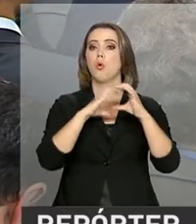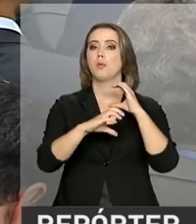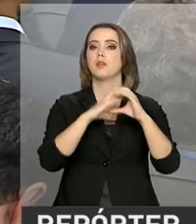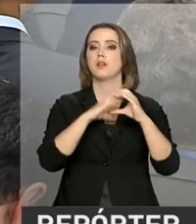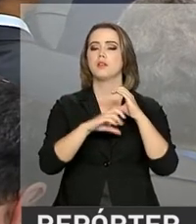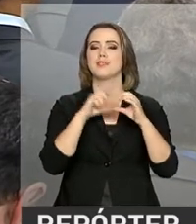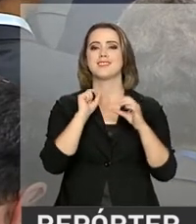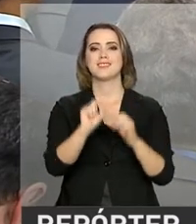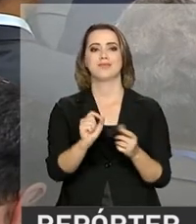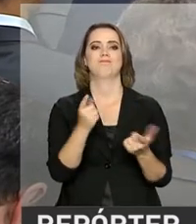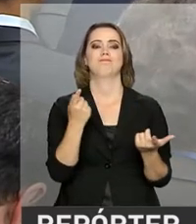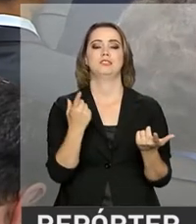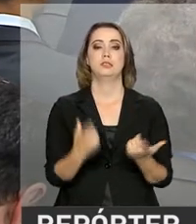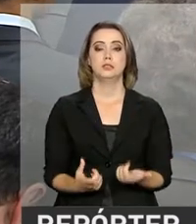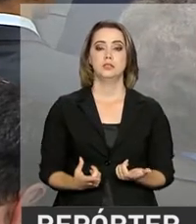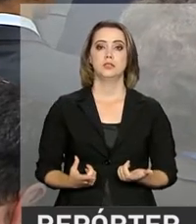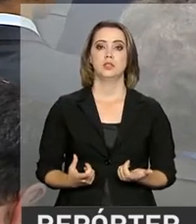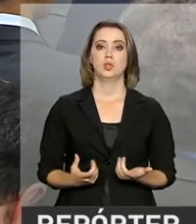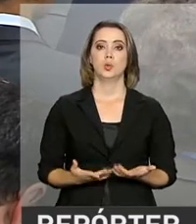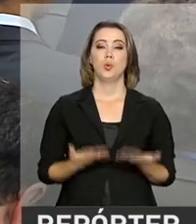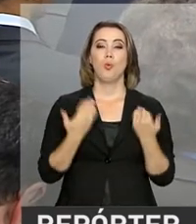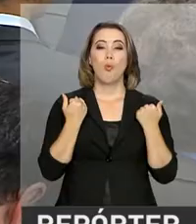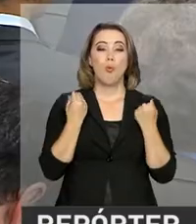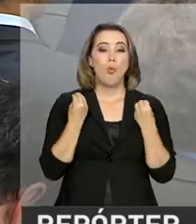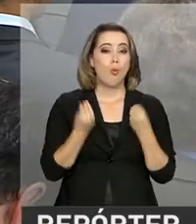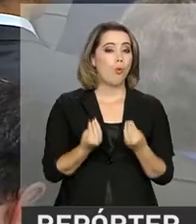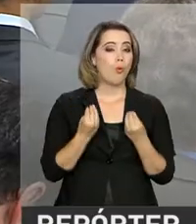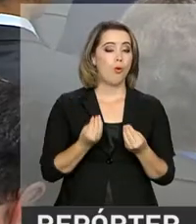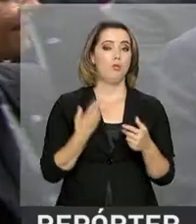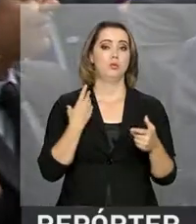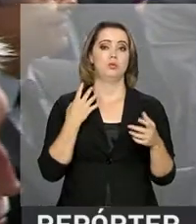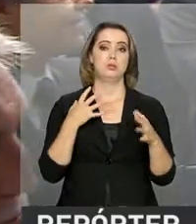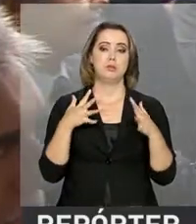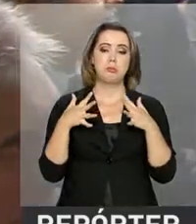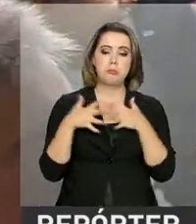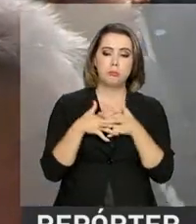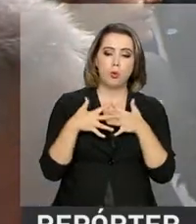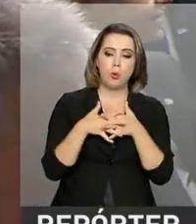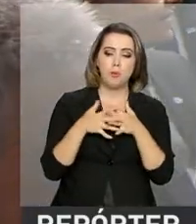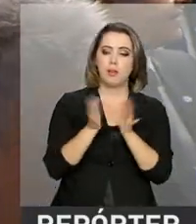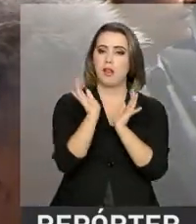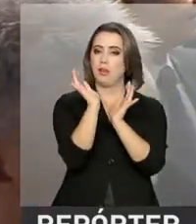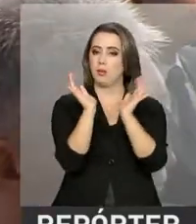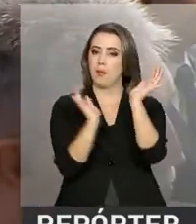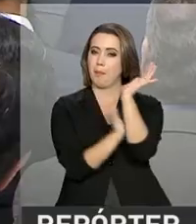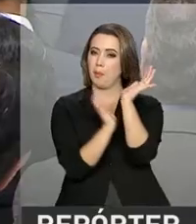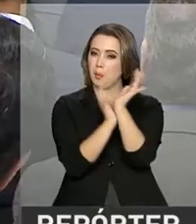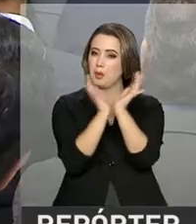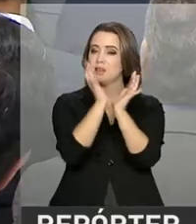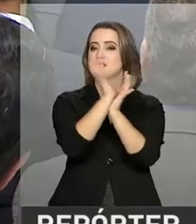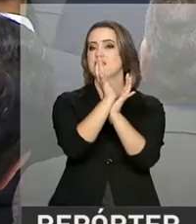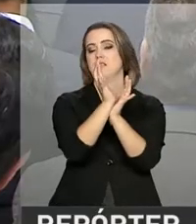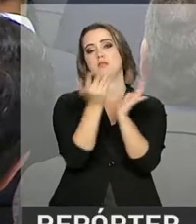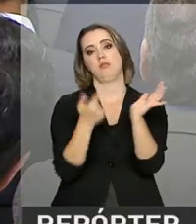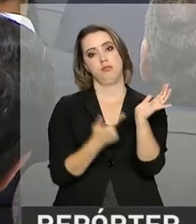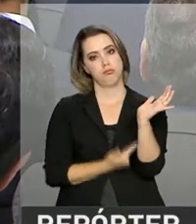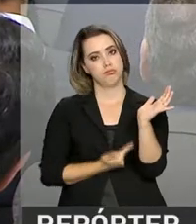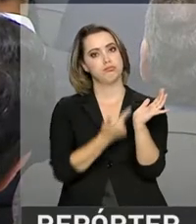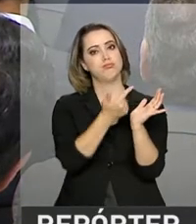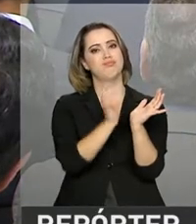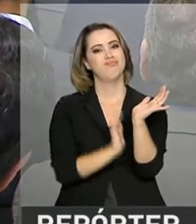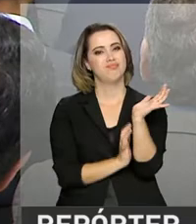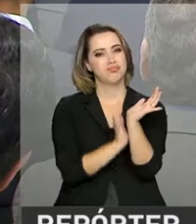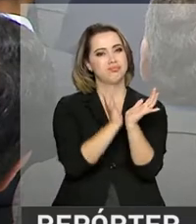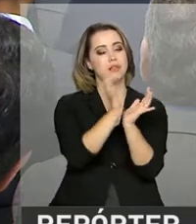a burocracia emperrava os trabalhos desse setor. Mais do que